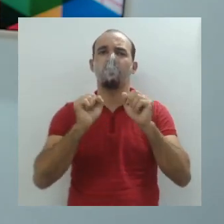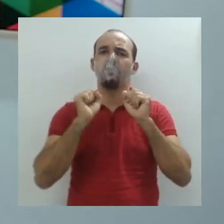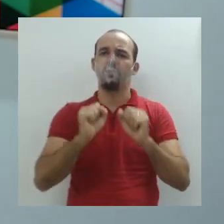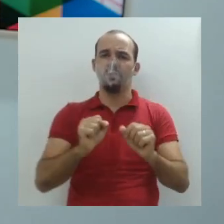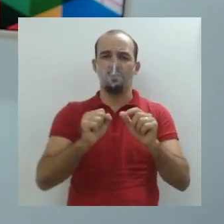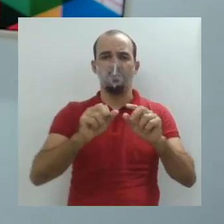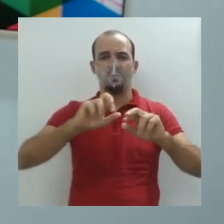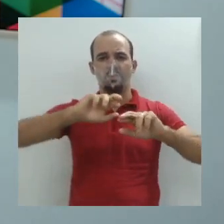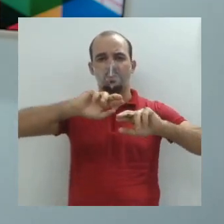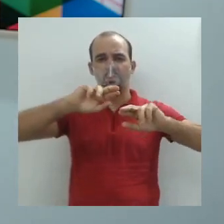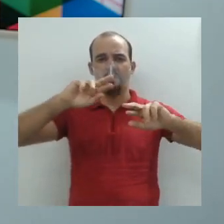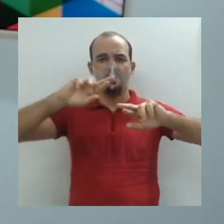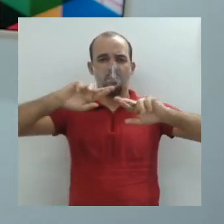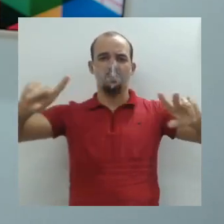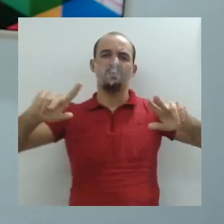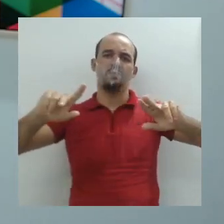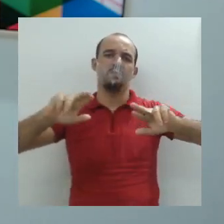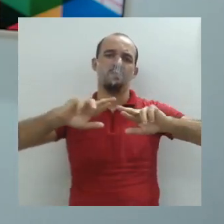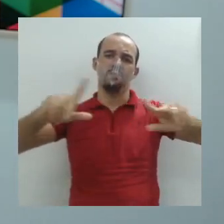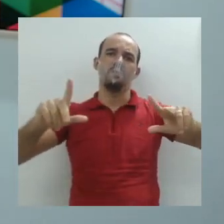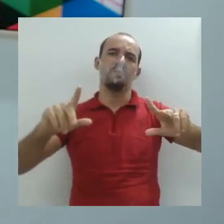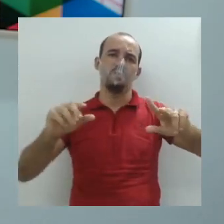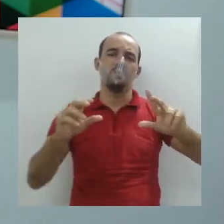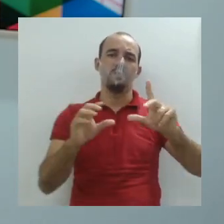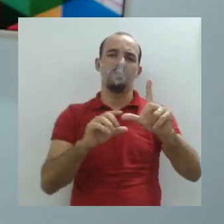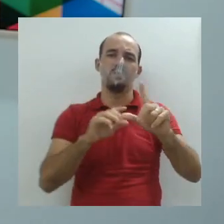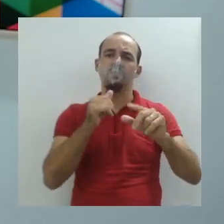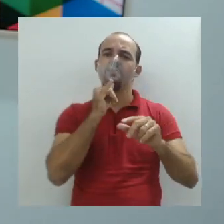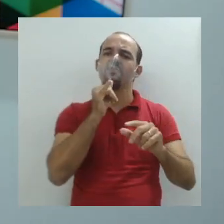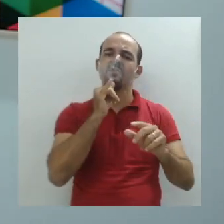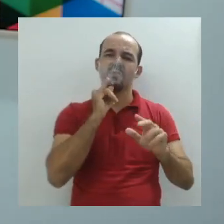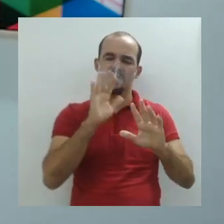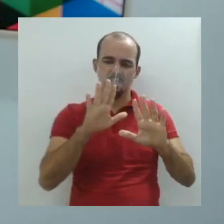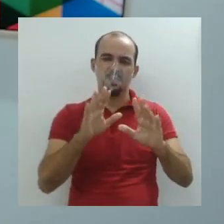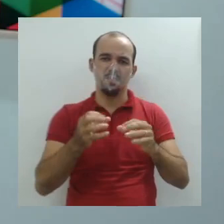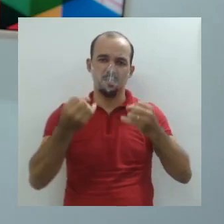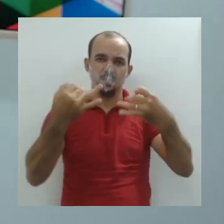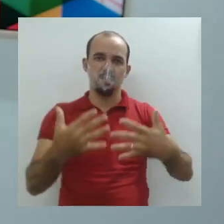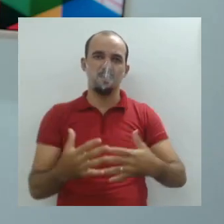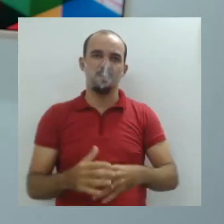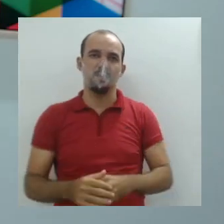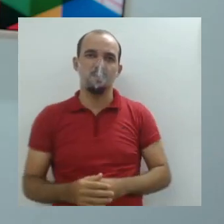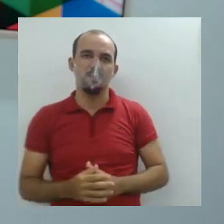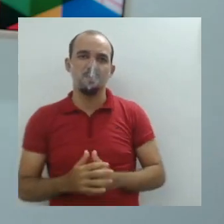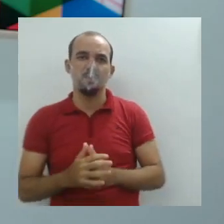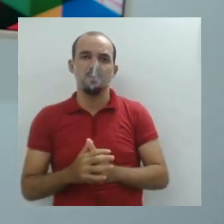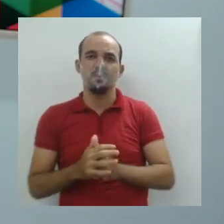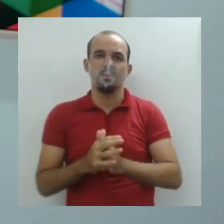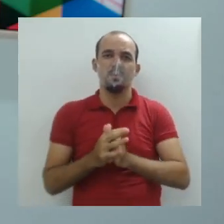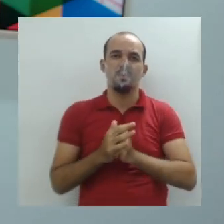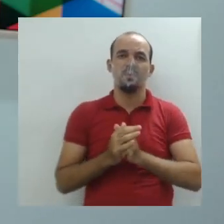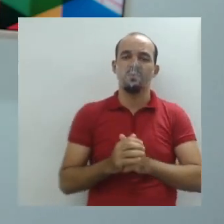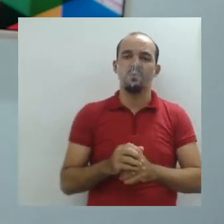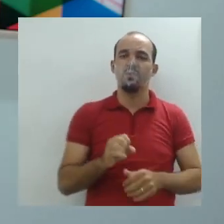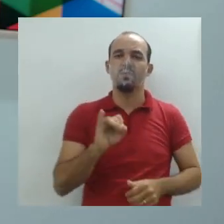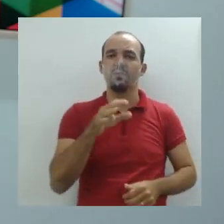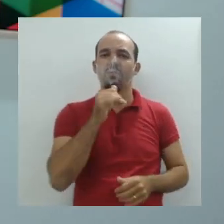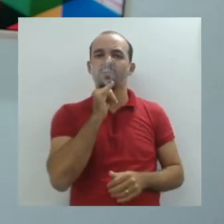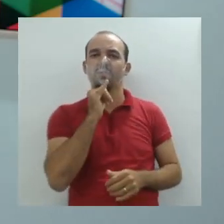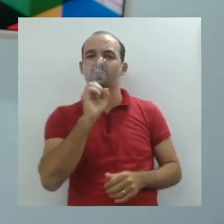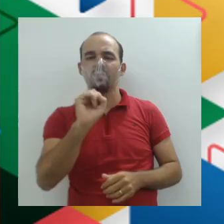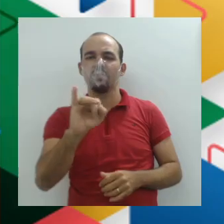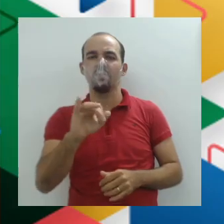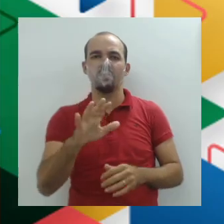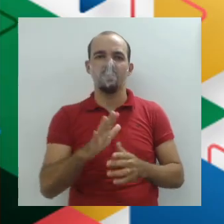o cateto diferente e o adjacente também. Por exemplo, para você não ficar confuso aí, ó. Se eu considerar assim, esquece